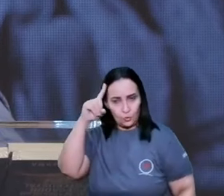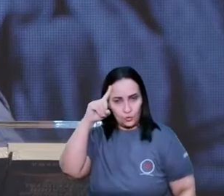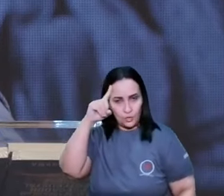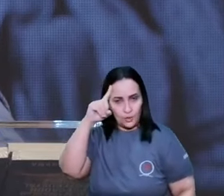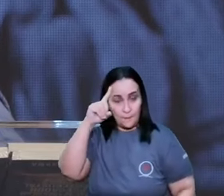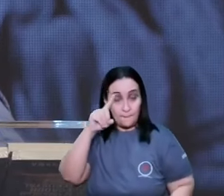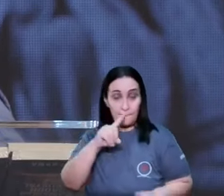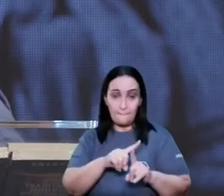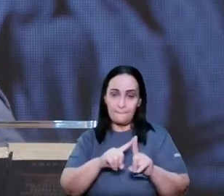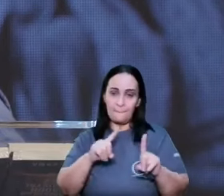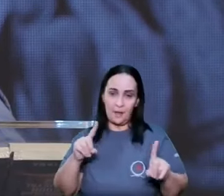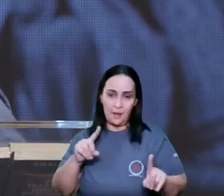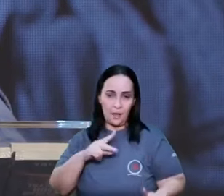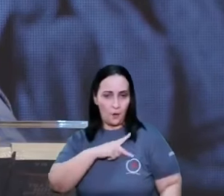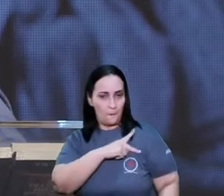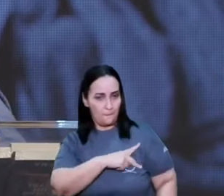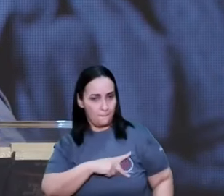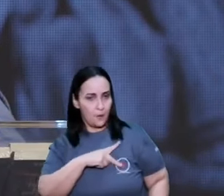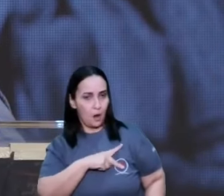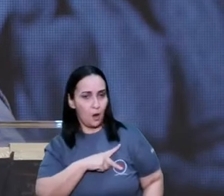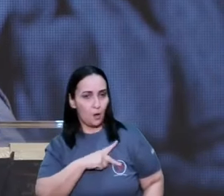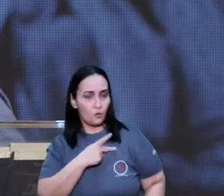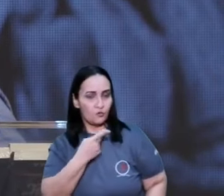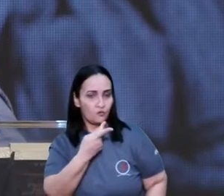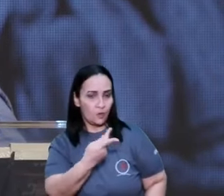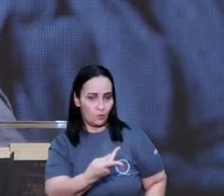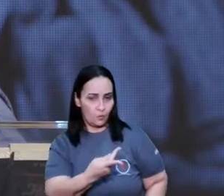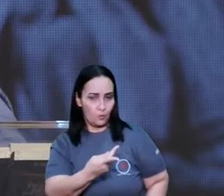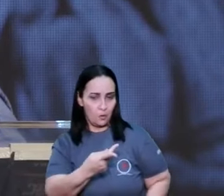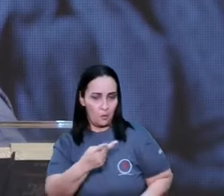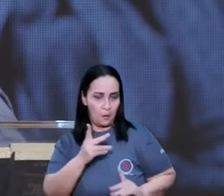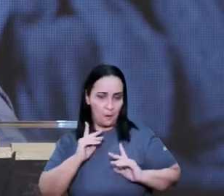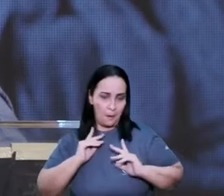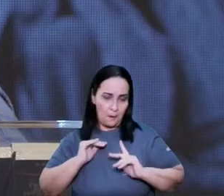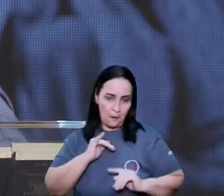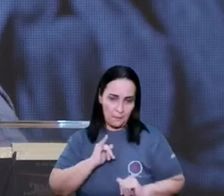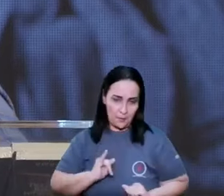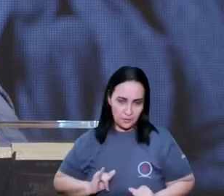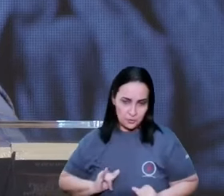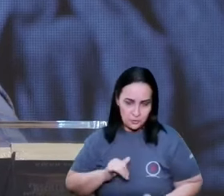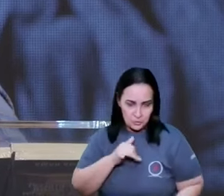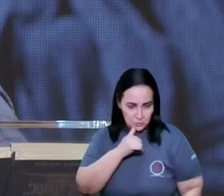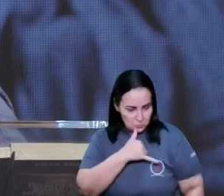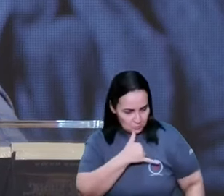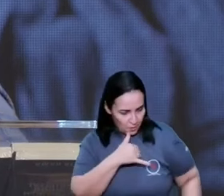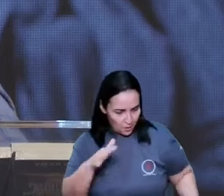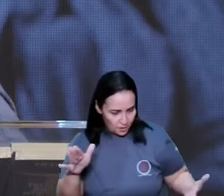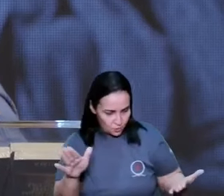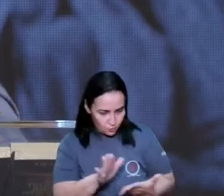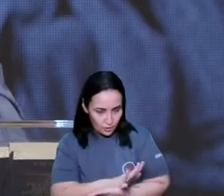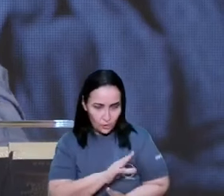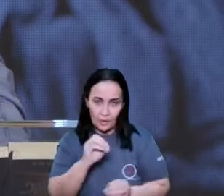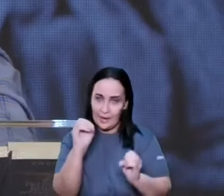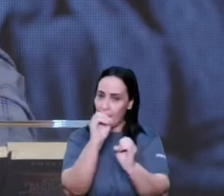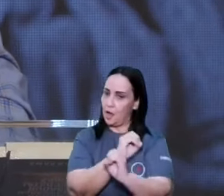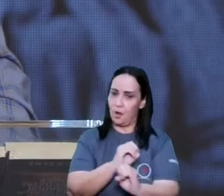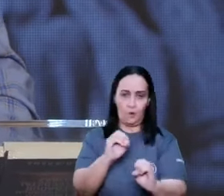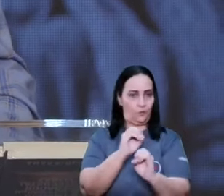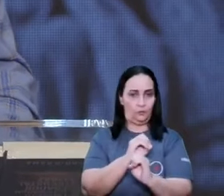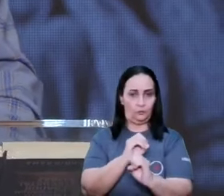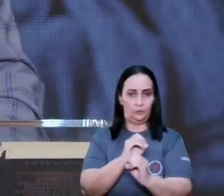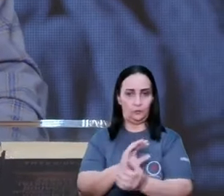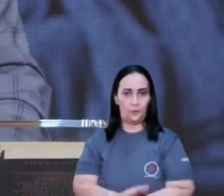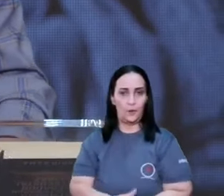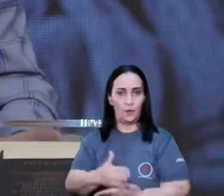como disse Paulo abatidos mas não destruídos e eu quero agradecer a Deus